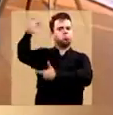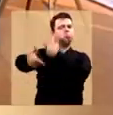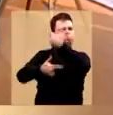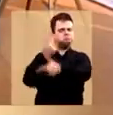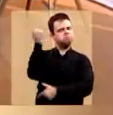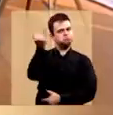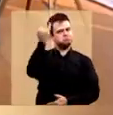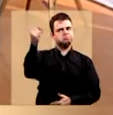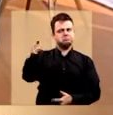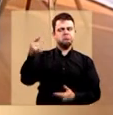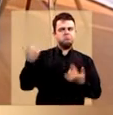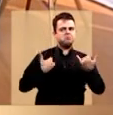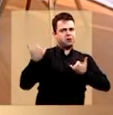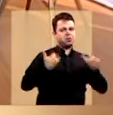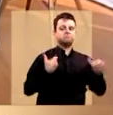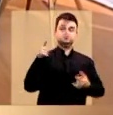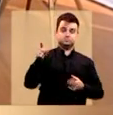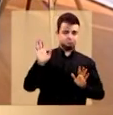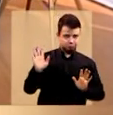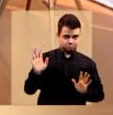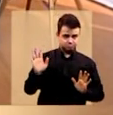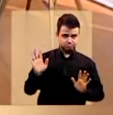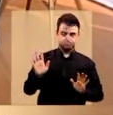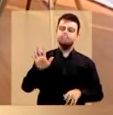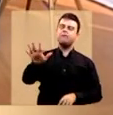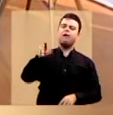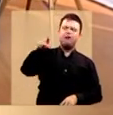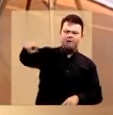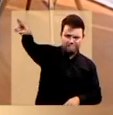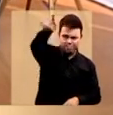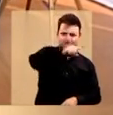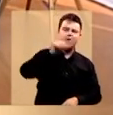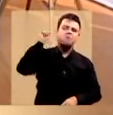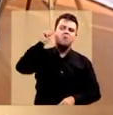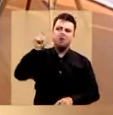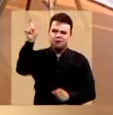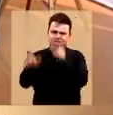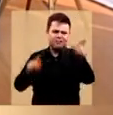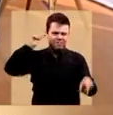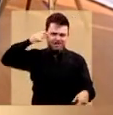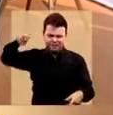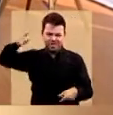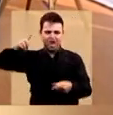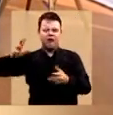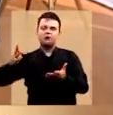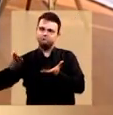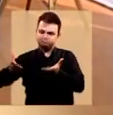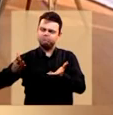mas é um trabalho muito importante. Só que eu não sei se esse trabalho tem cor.